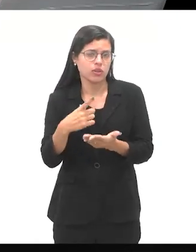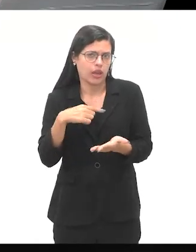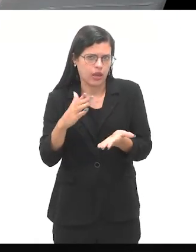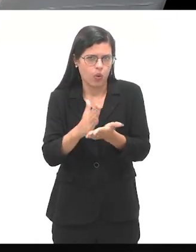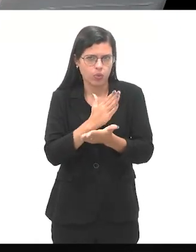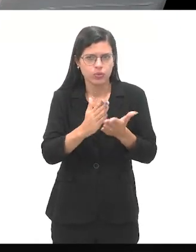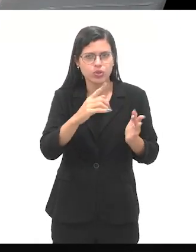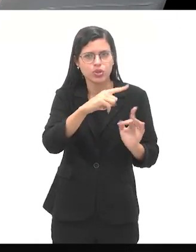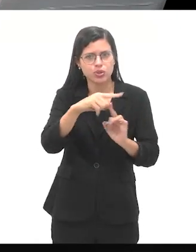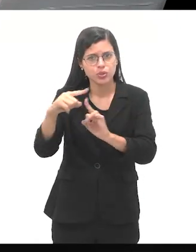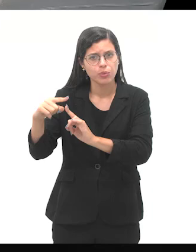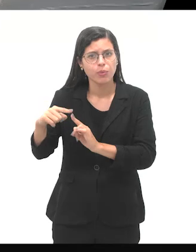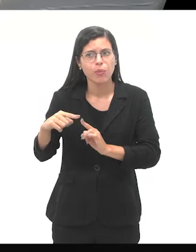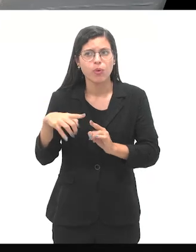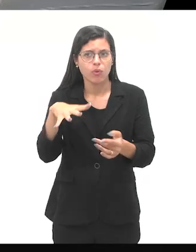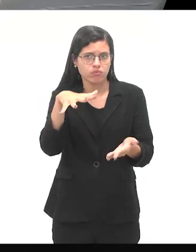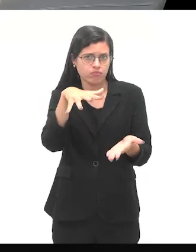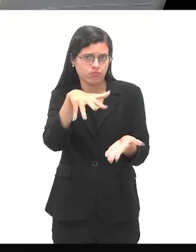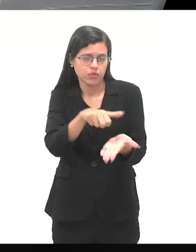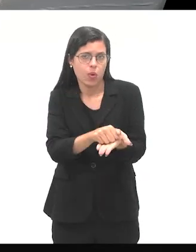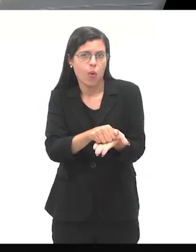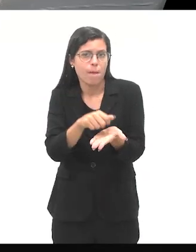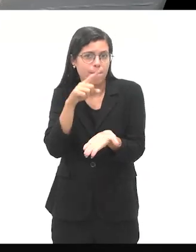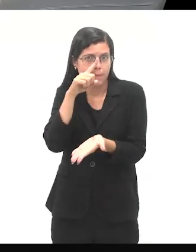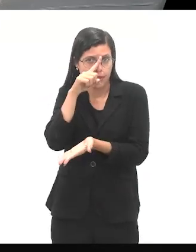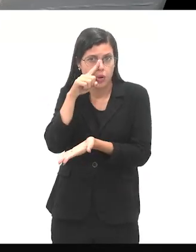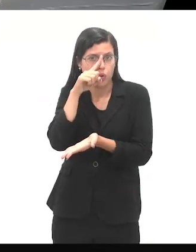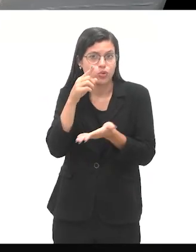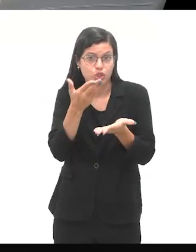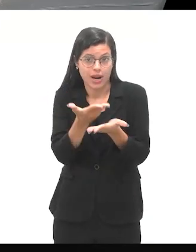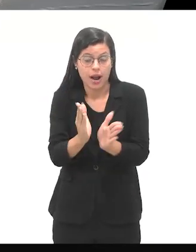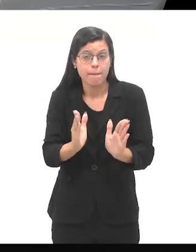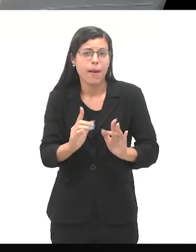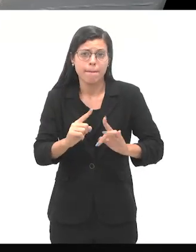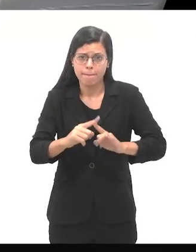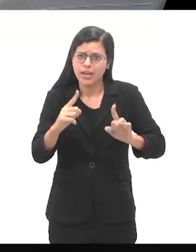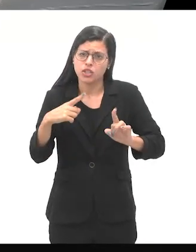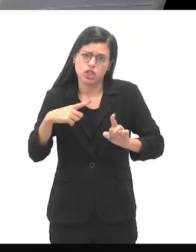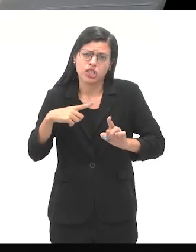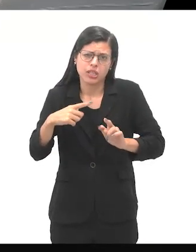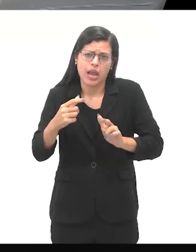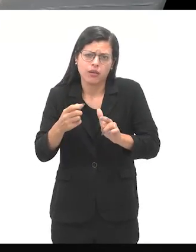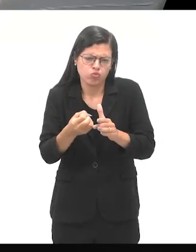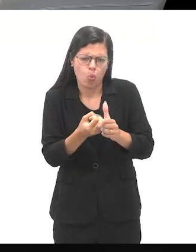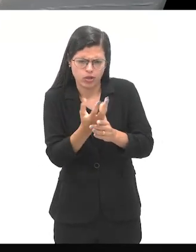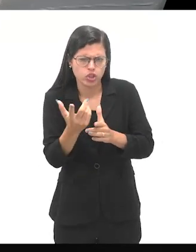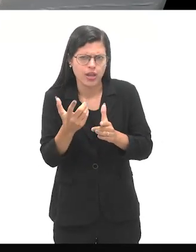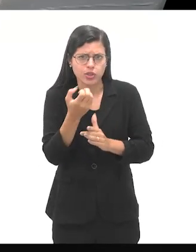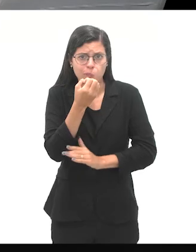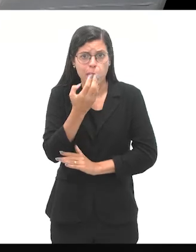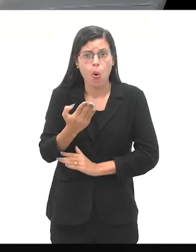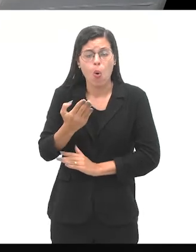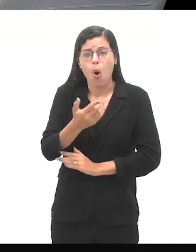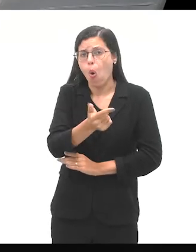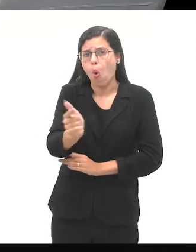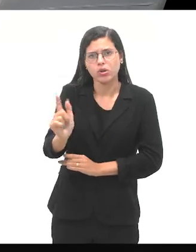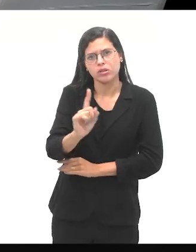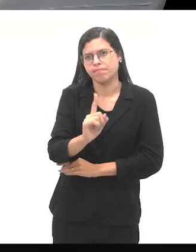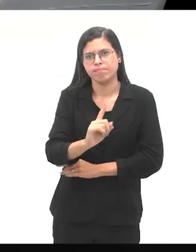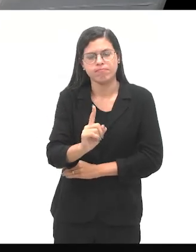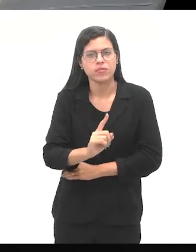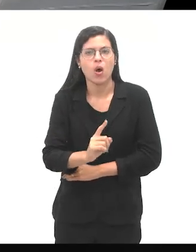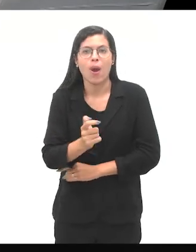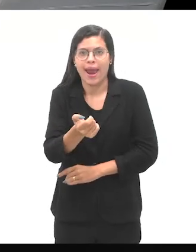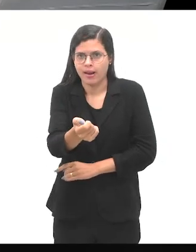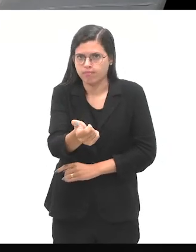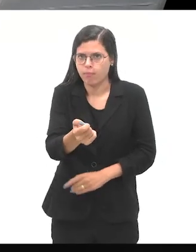que, embora estejam catalogadas como ameaçadas, são abundantes na região, outras nem tanto, outras já são de